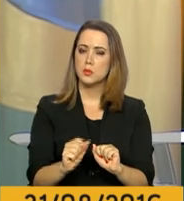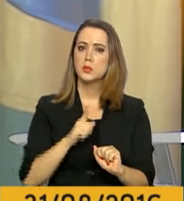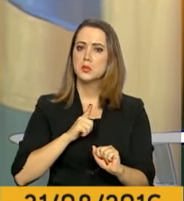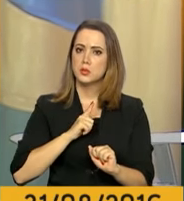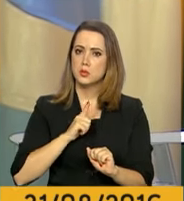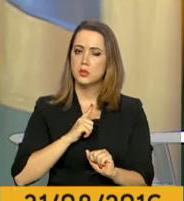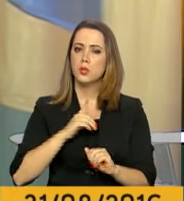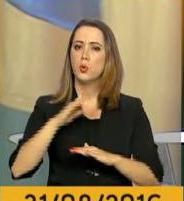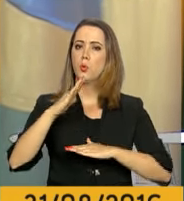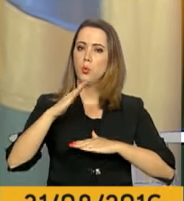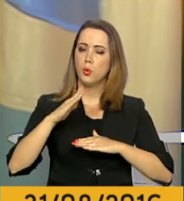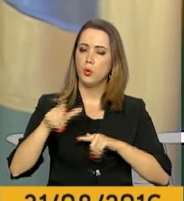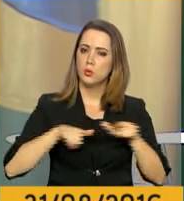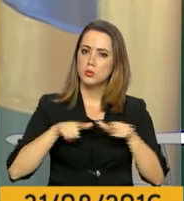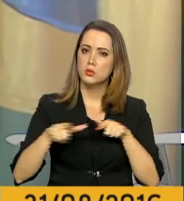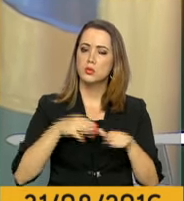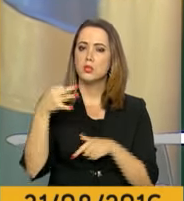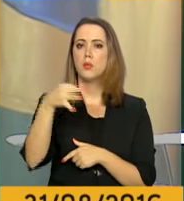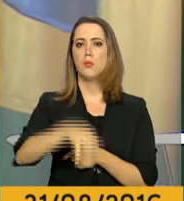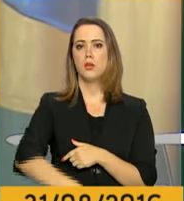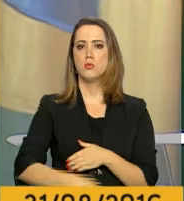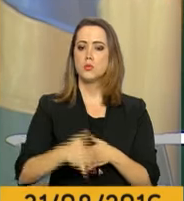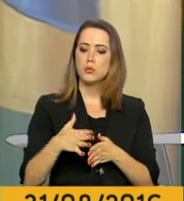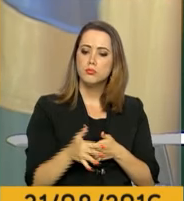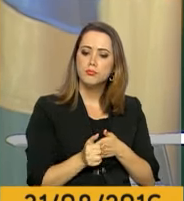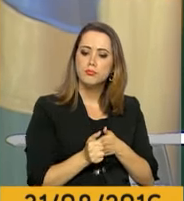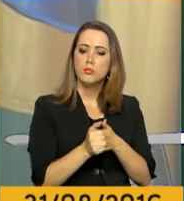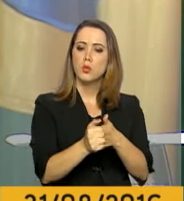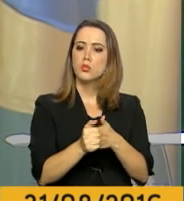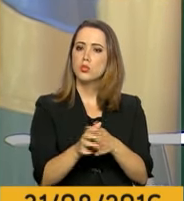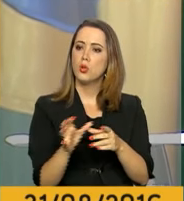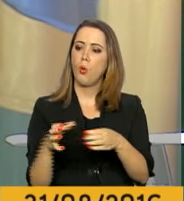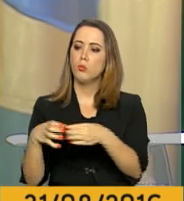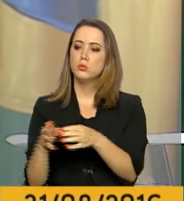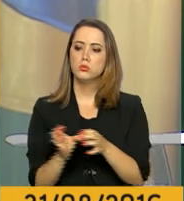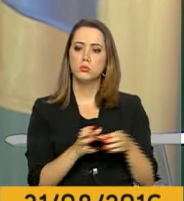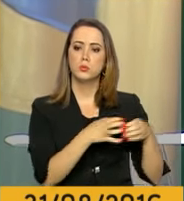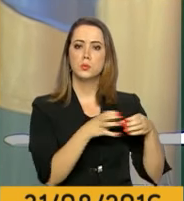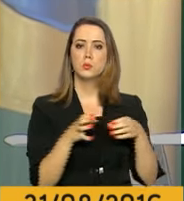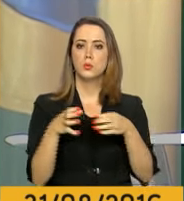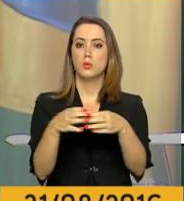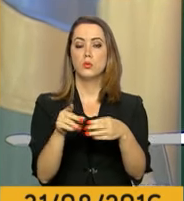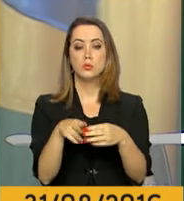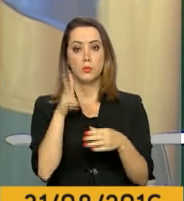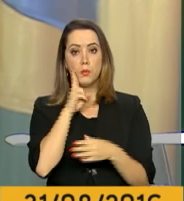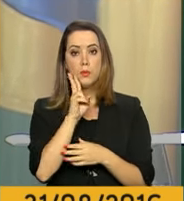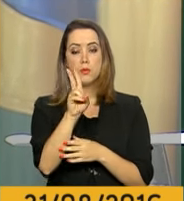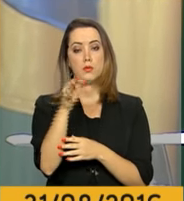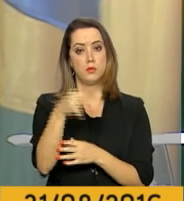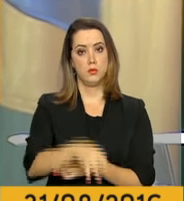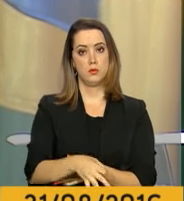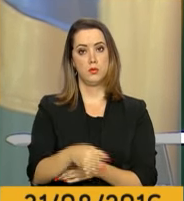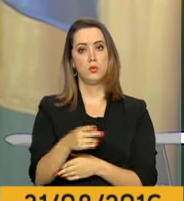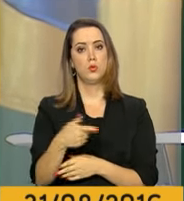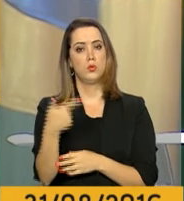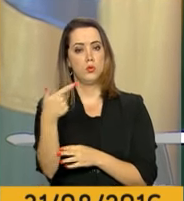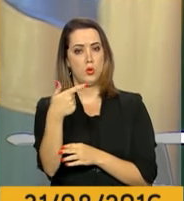têm, já demonstraram isso, de conduzir as suas pastas com vistas exatamente a este critério, que daqui